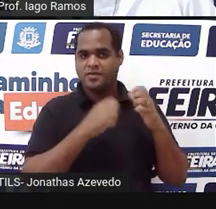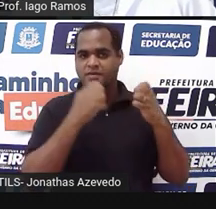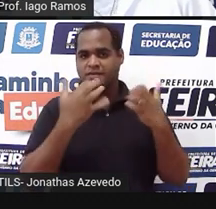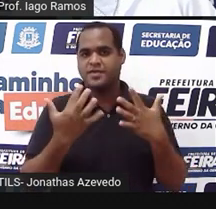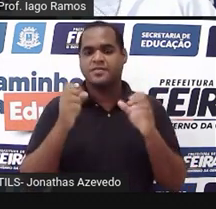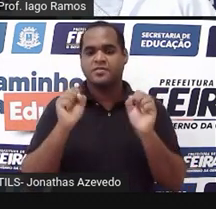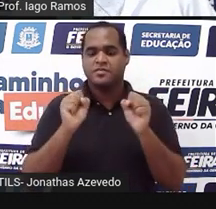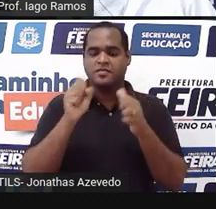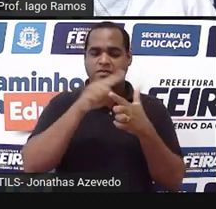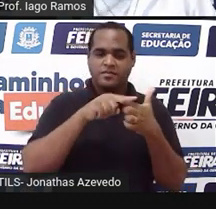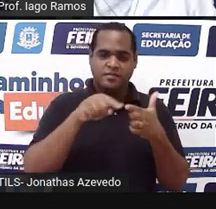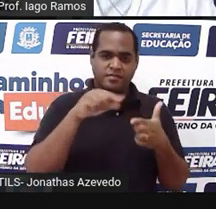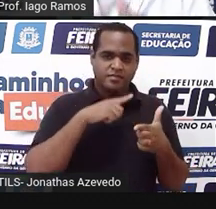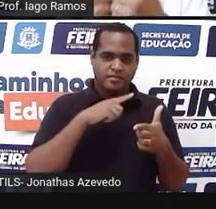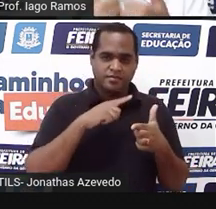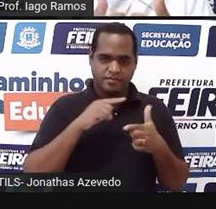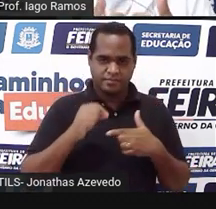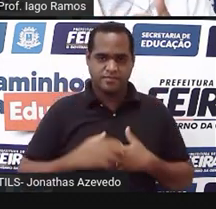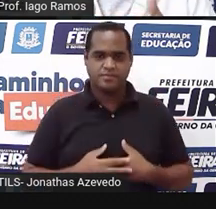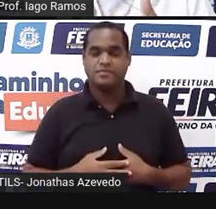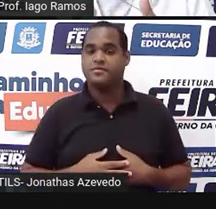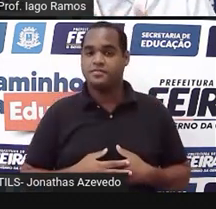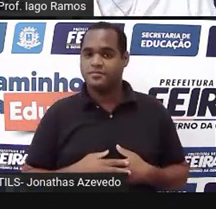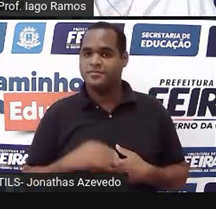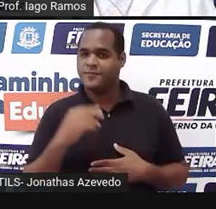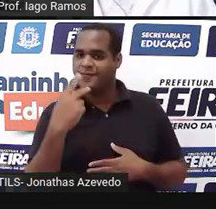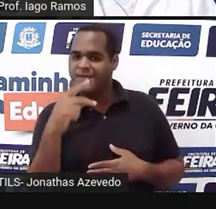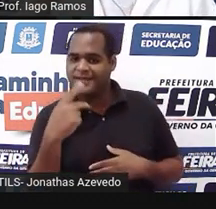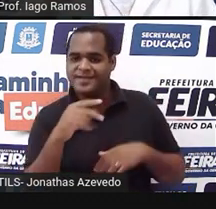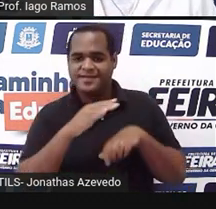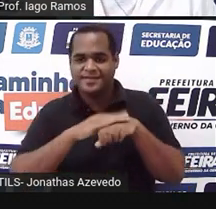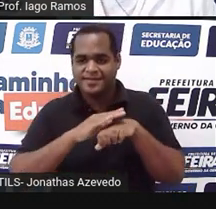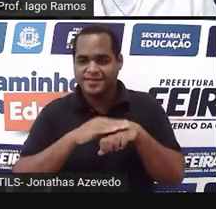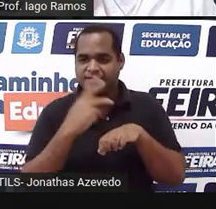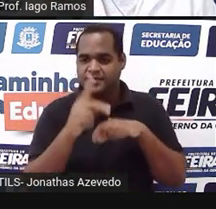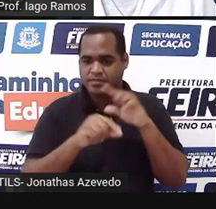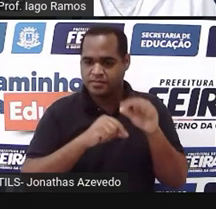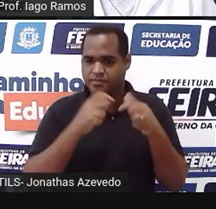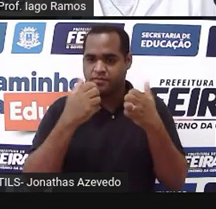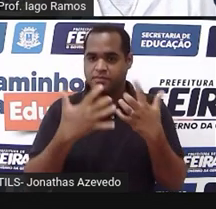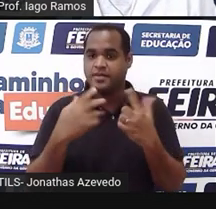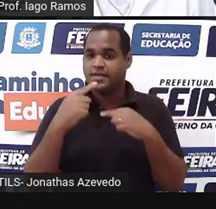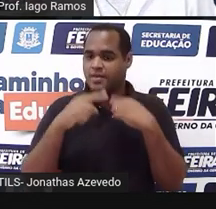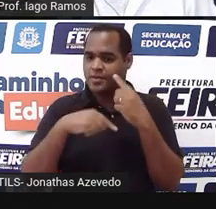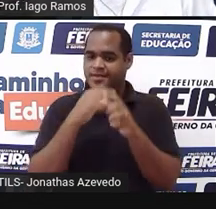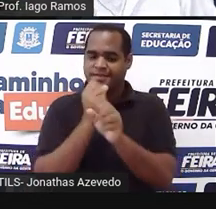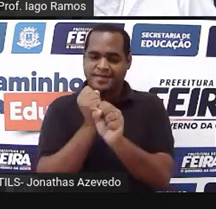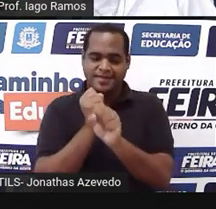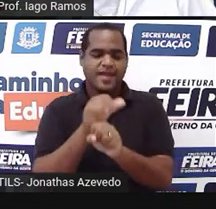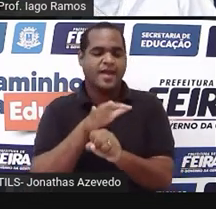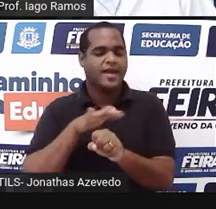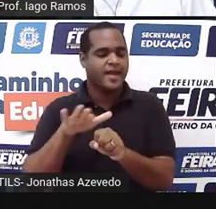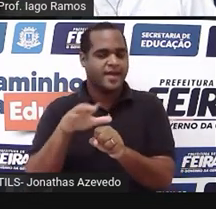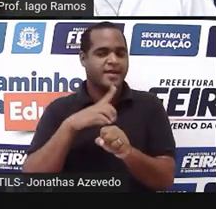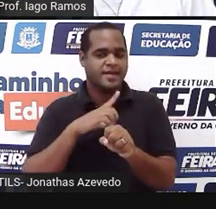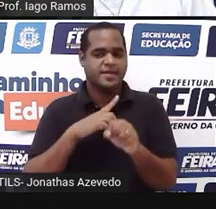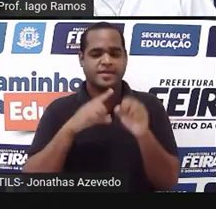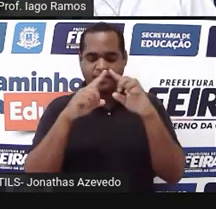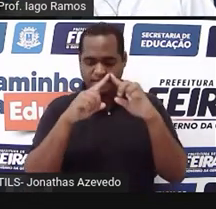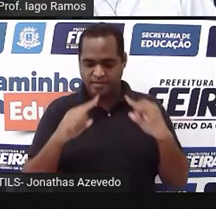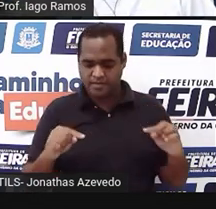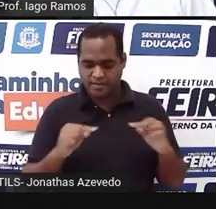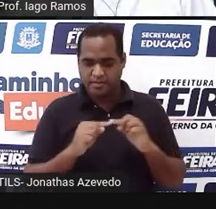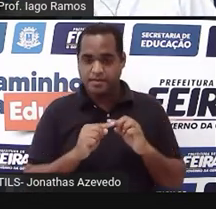divida-o em 2 triângulo e a gente vai fazer isso depois calcule as áreas dos triângulos